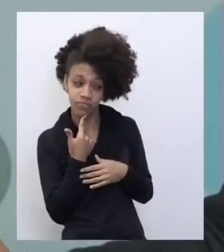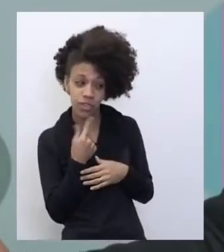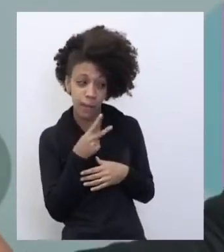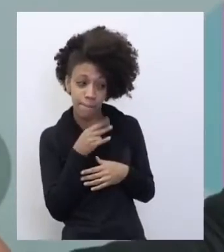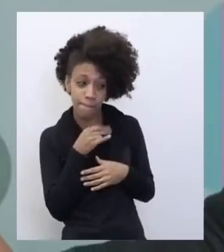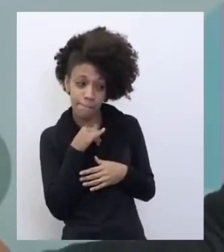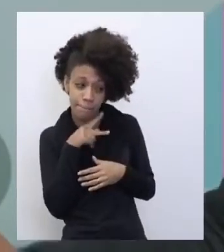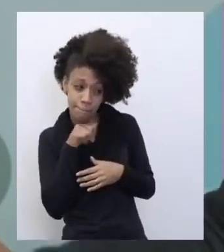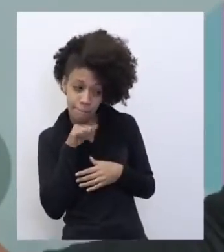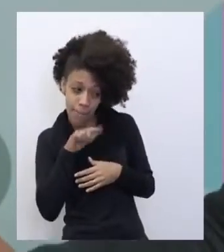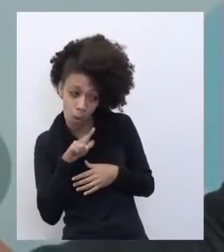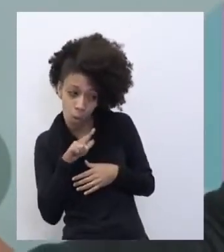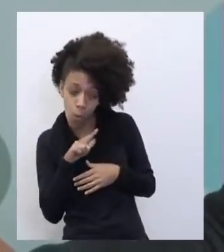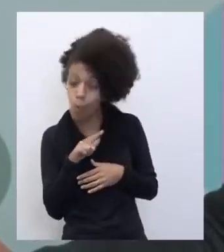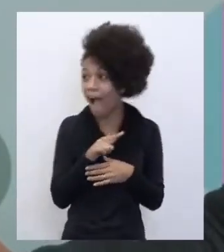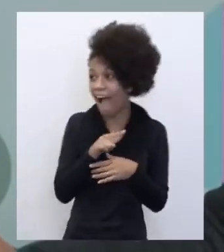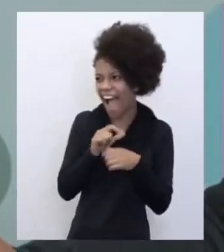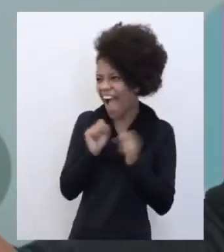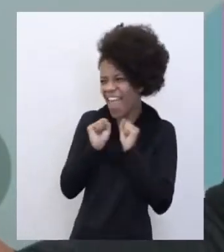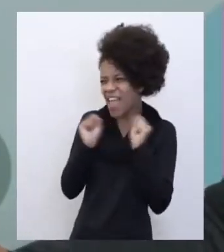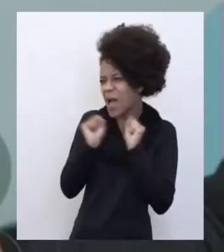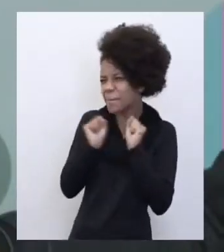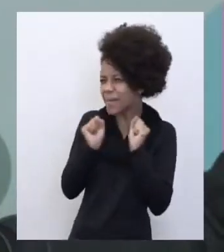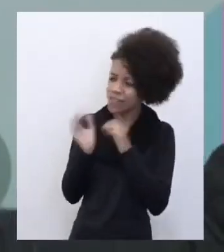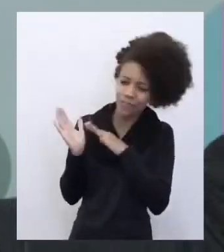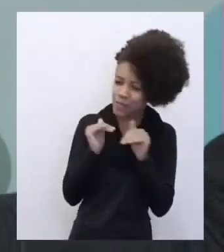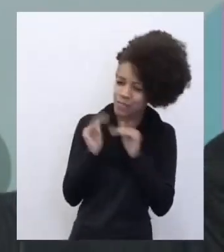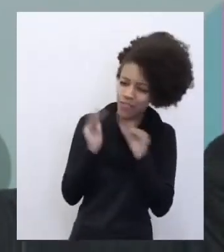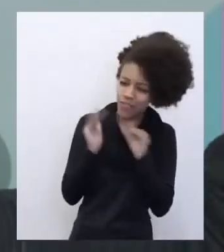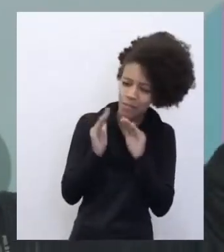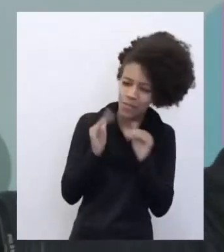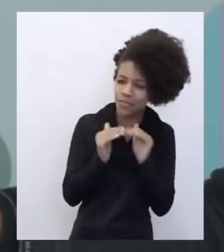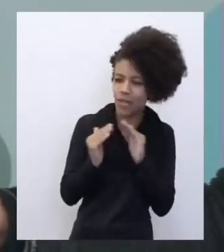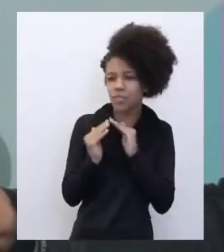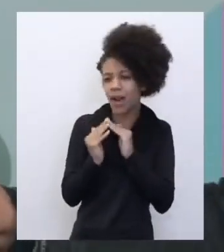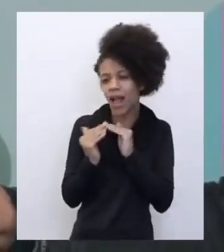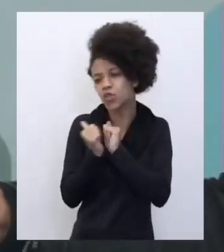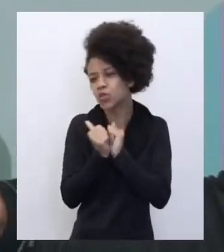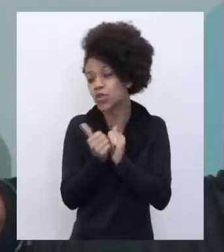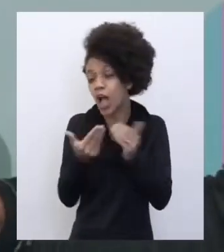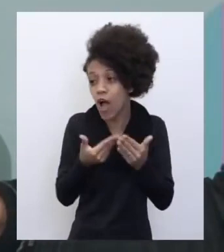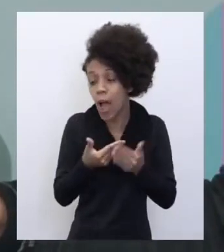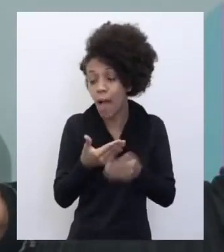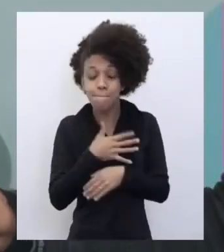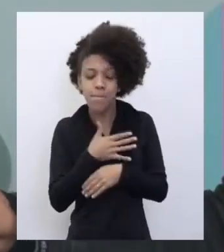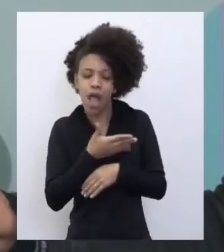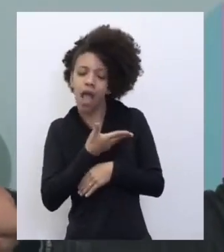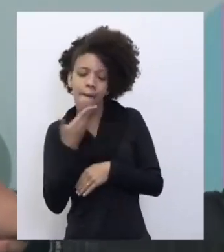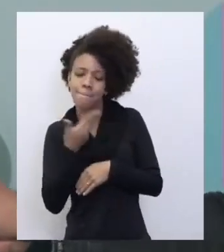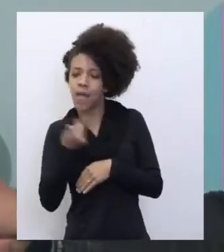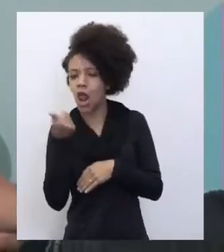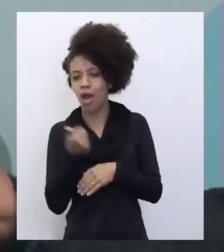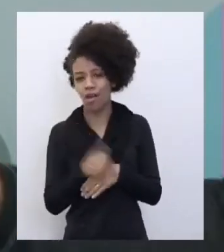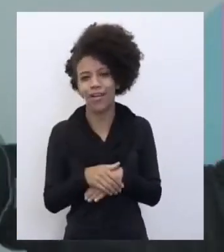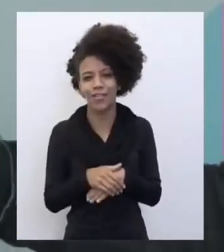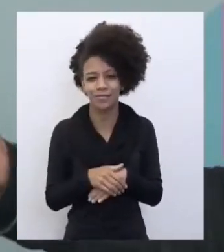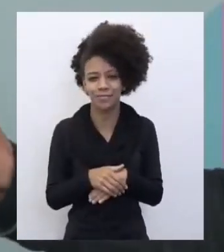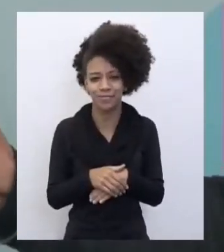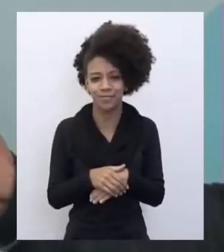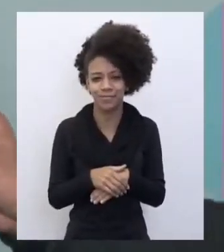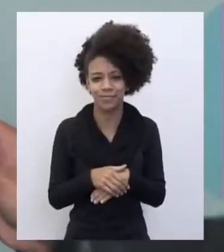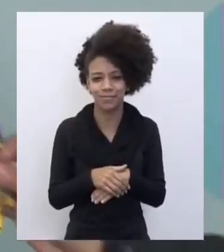Pimpão? Oba, adorei. Então vamos. Vamos para casa, Pimpão. Agora você vai ser meu melhor amigo.